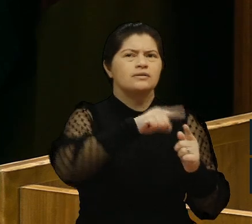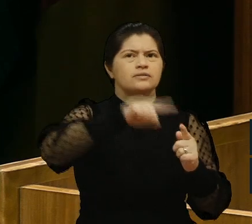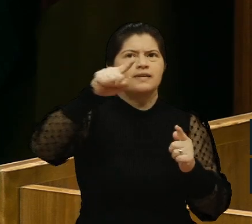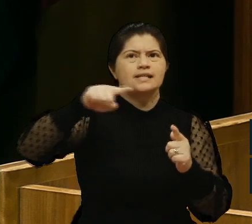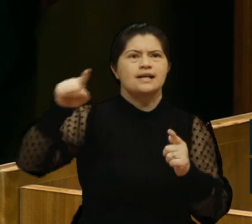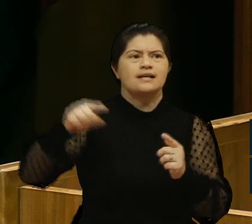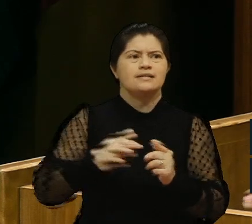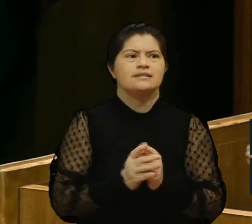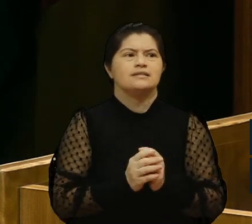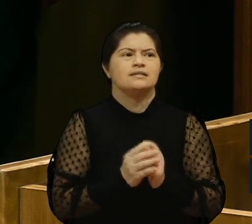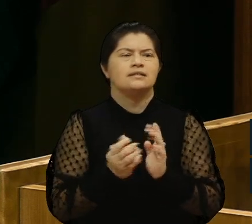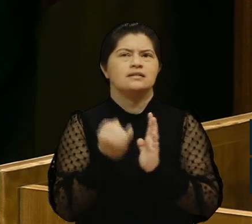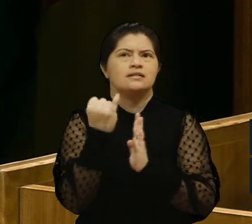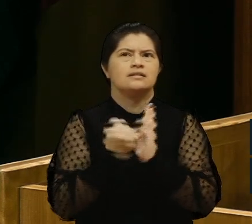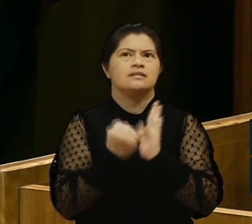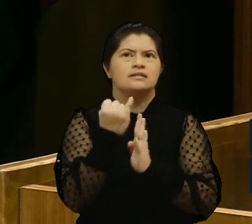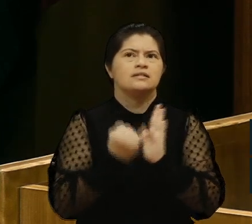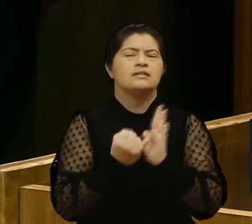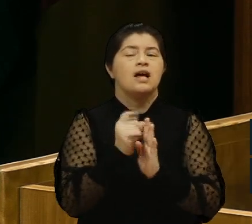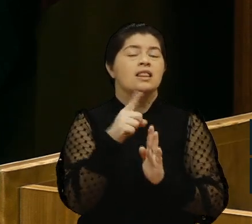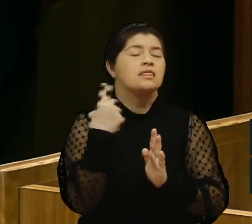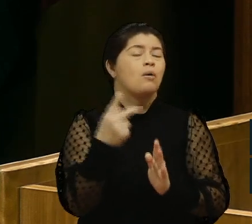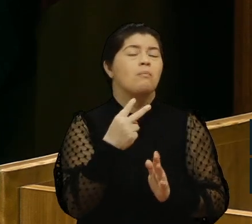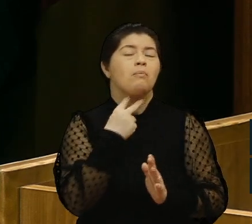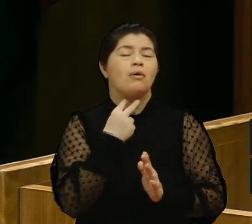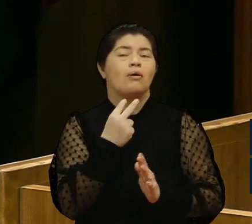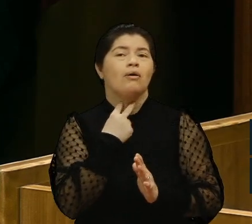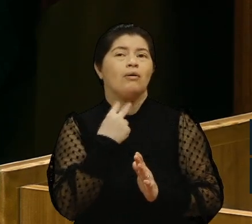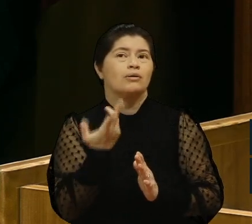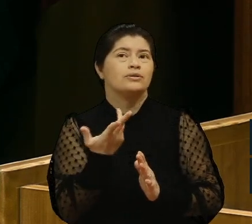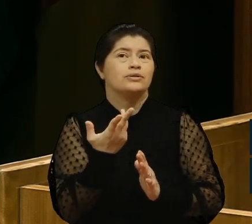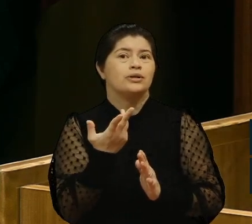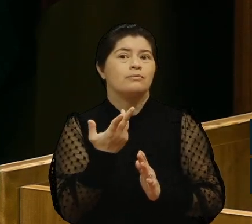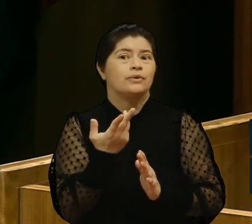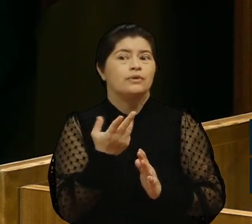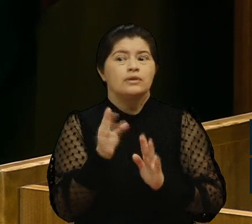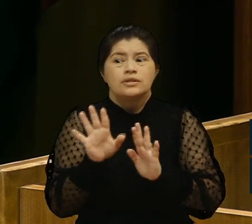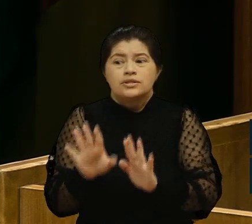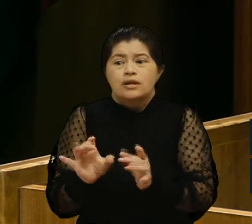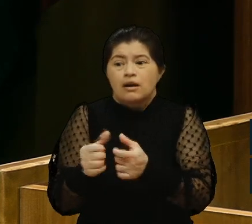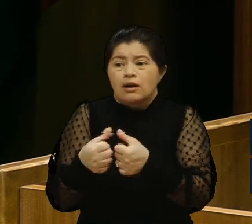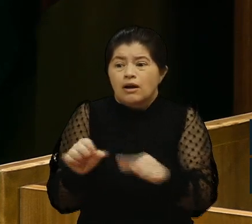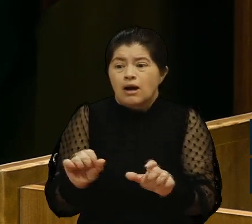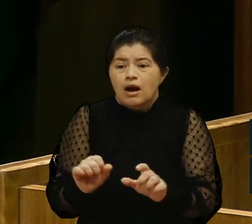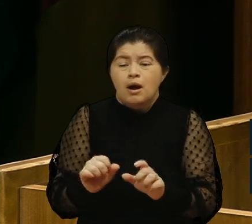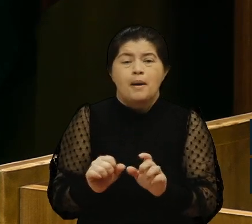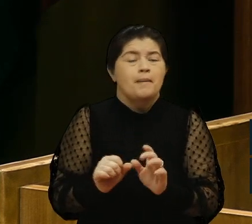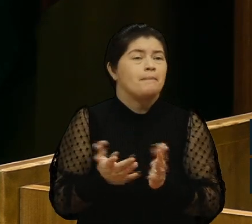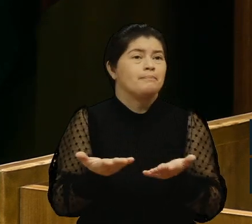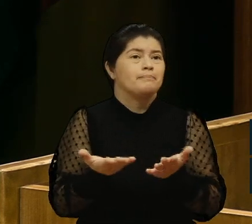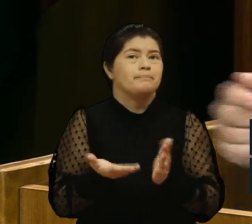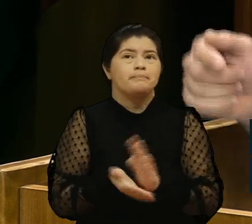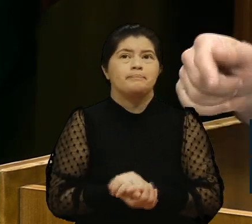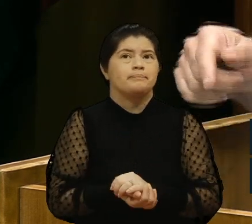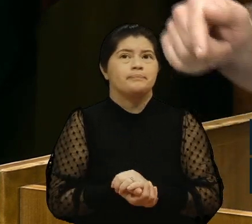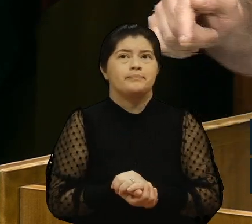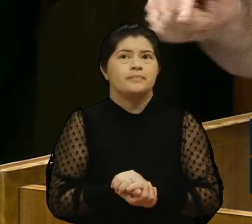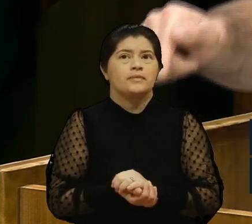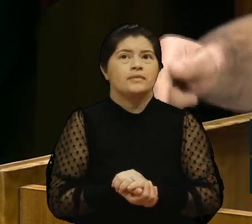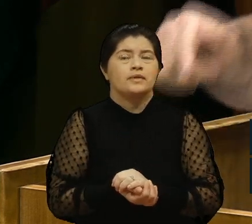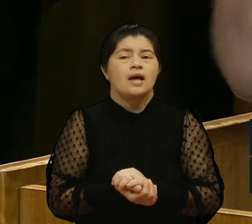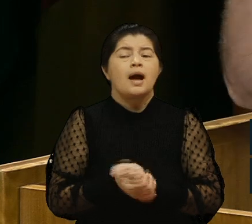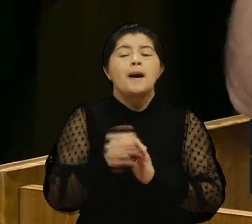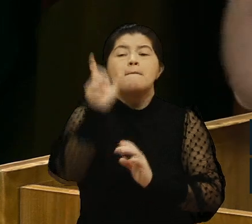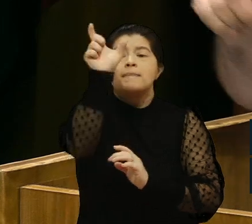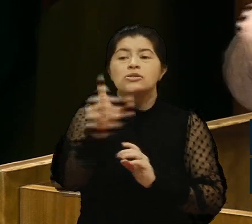Nós não podemos permitir que aumente mais do que a inflação. O consumidor,